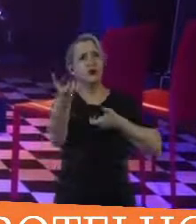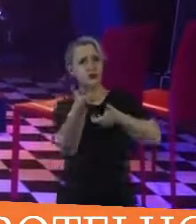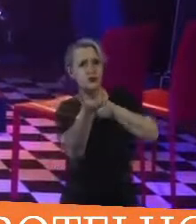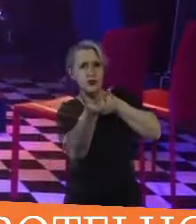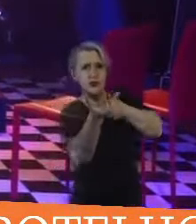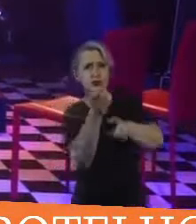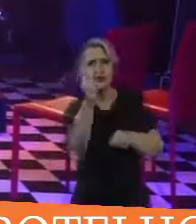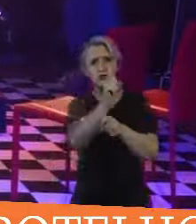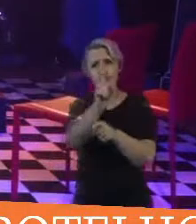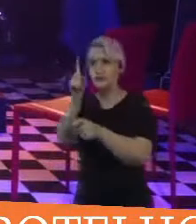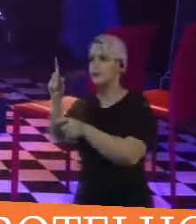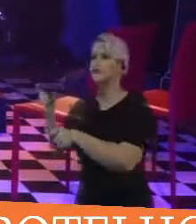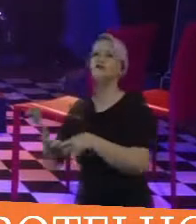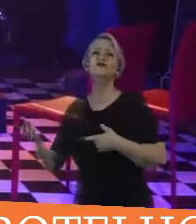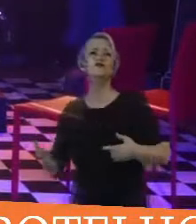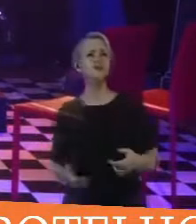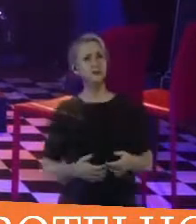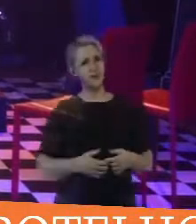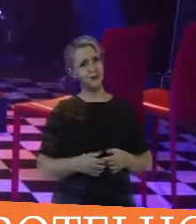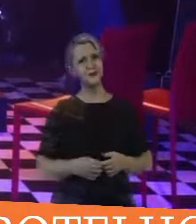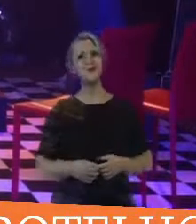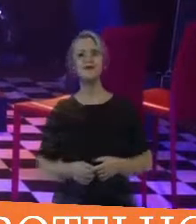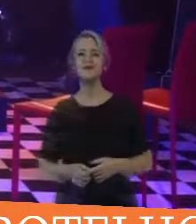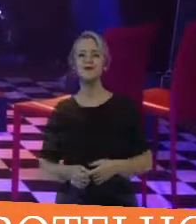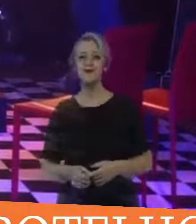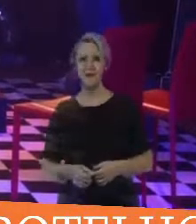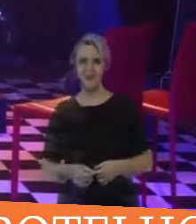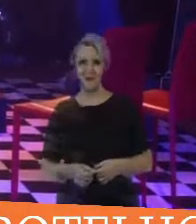pomporão, Betefon, pomporão.